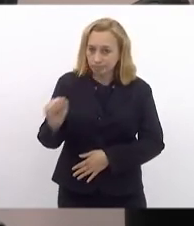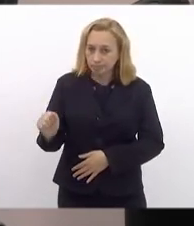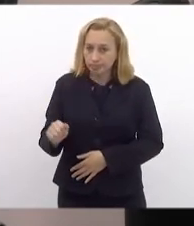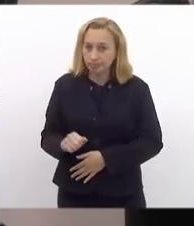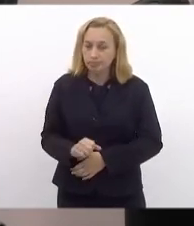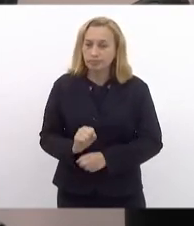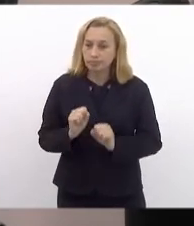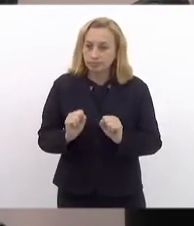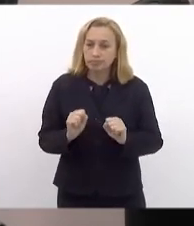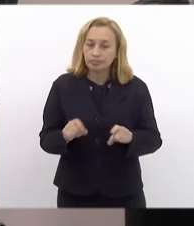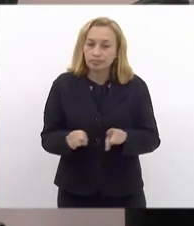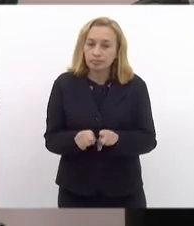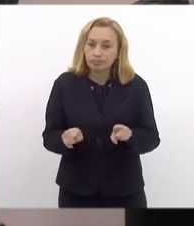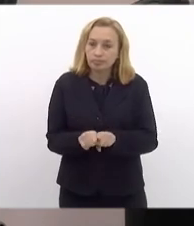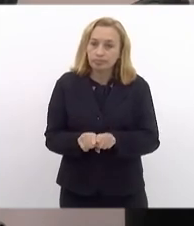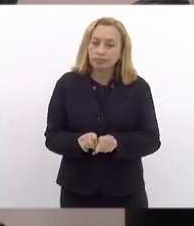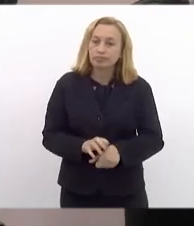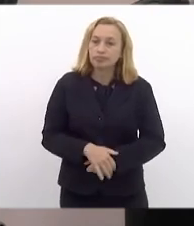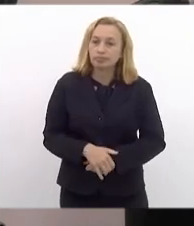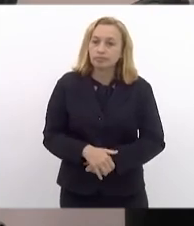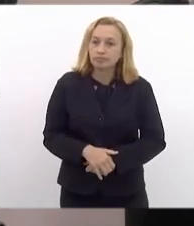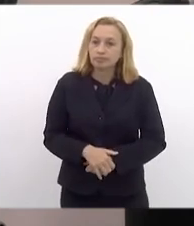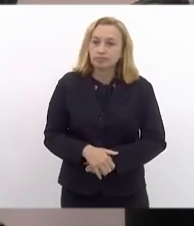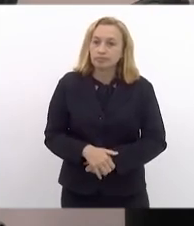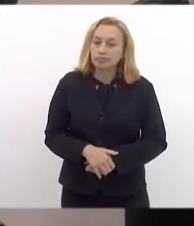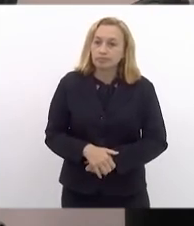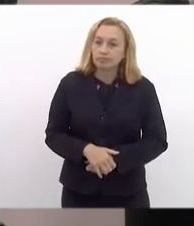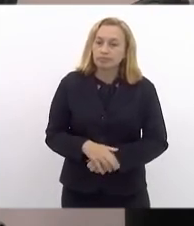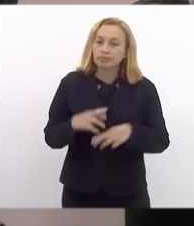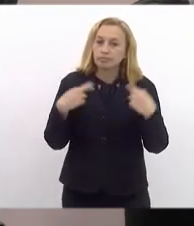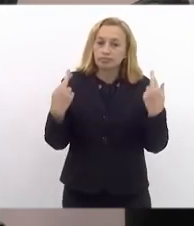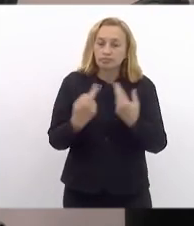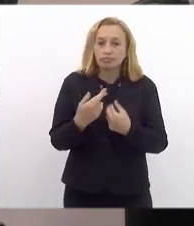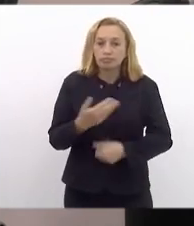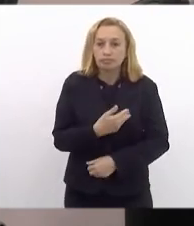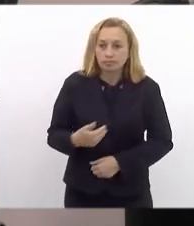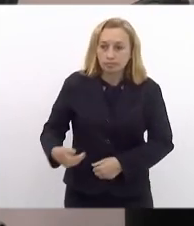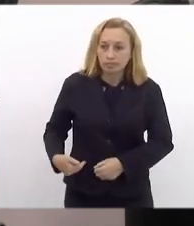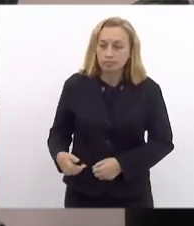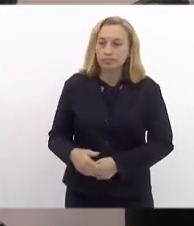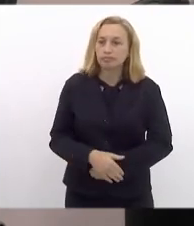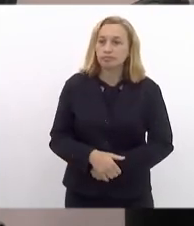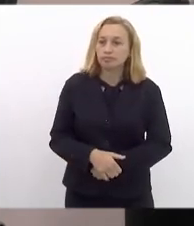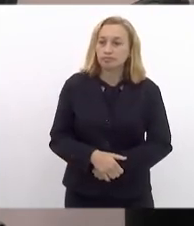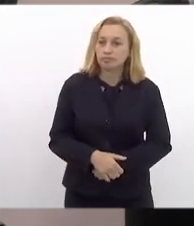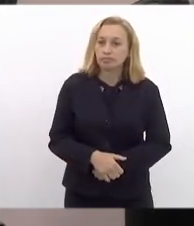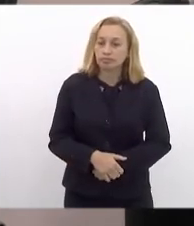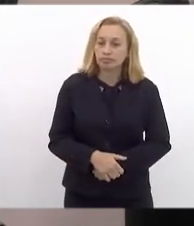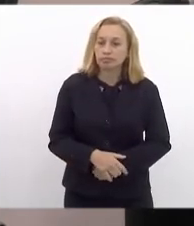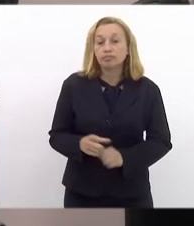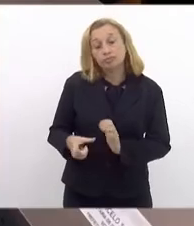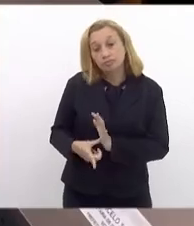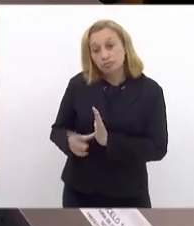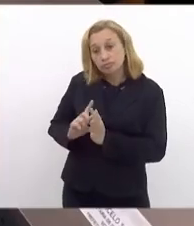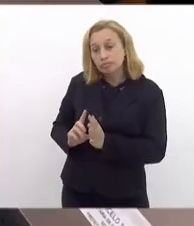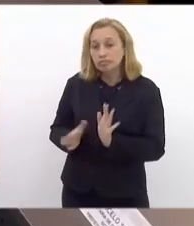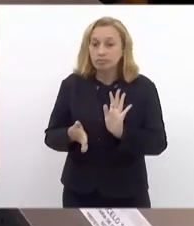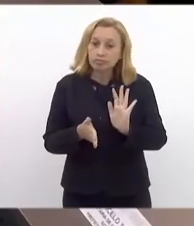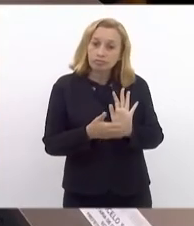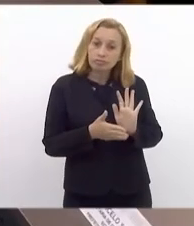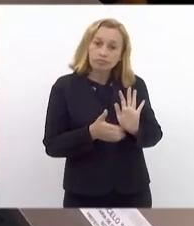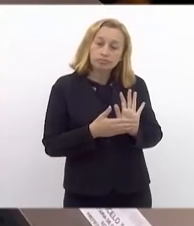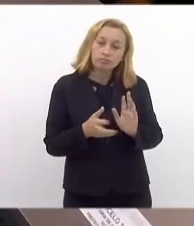ele pode também trazer a essa audiência pública o Ou até antes uma